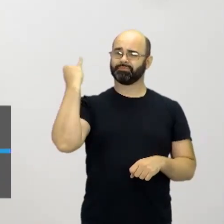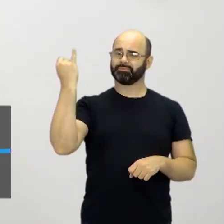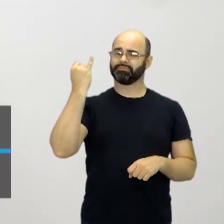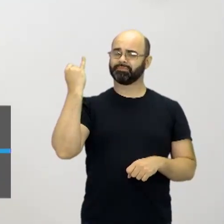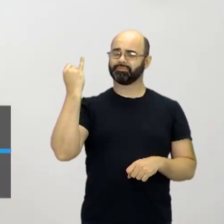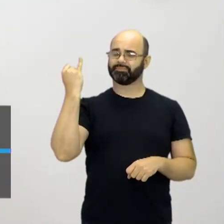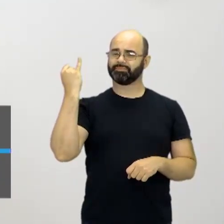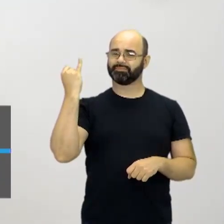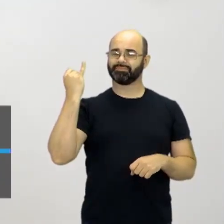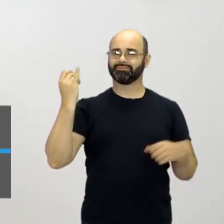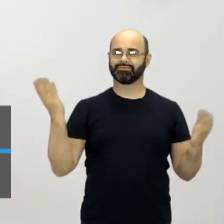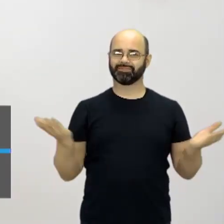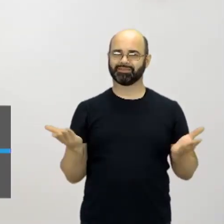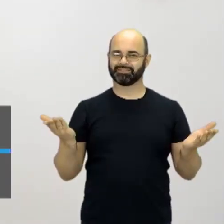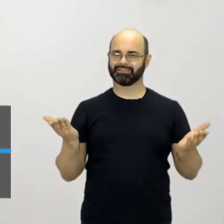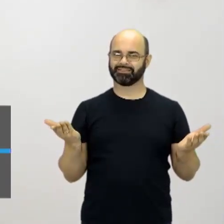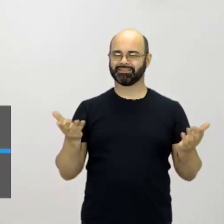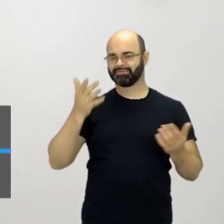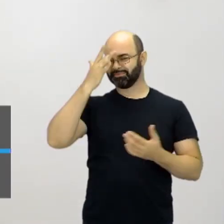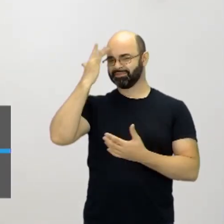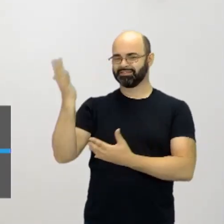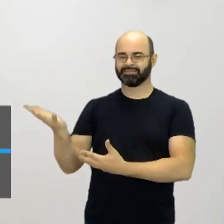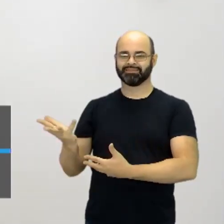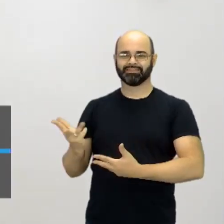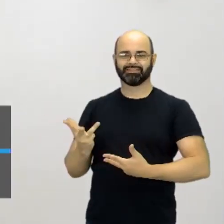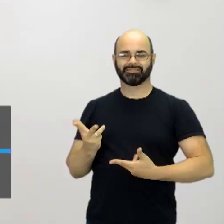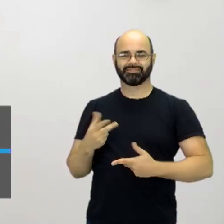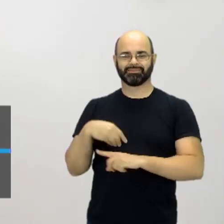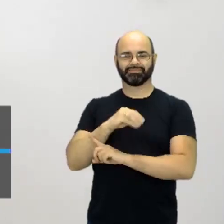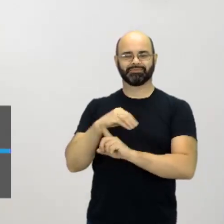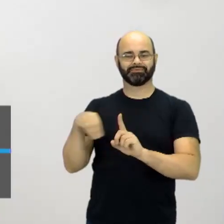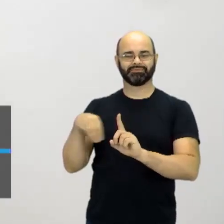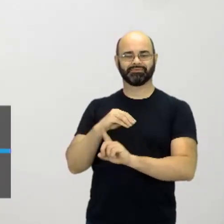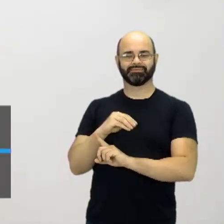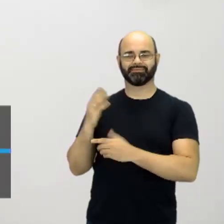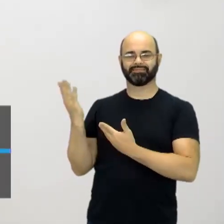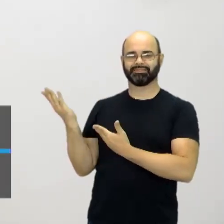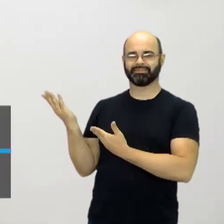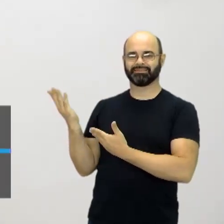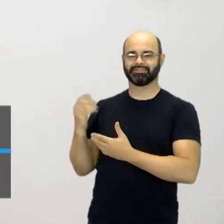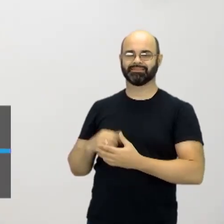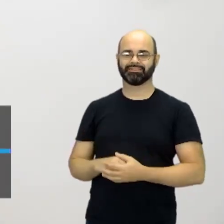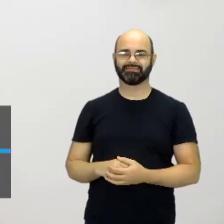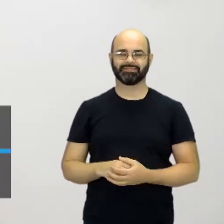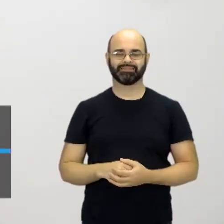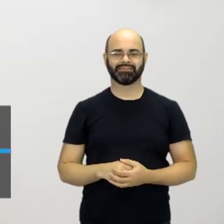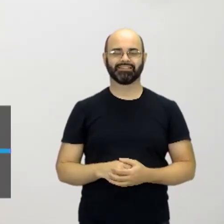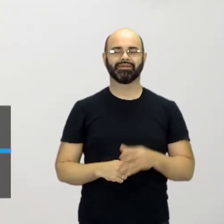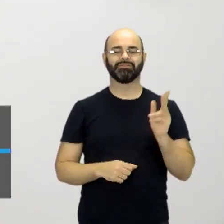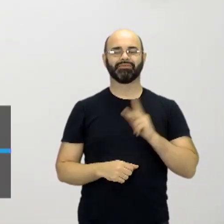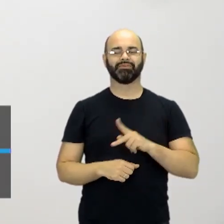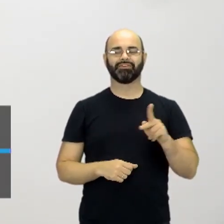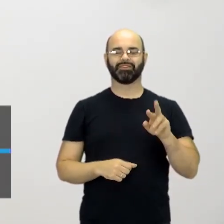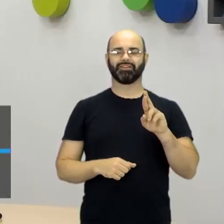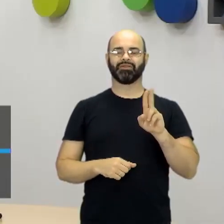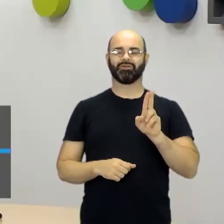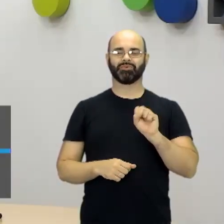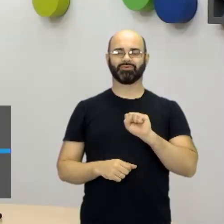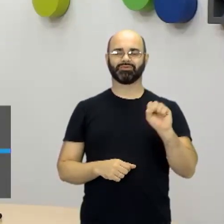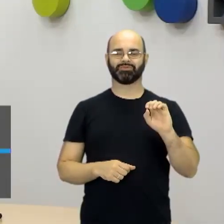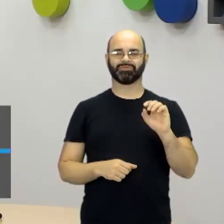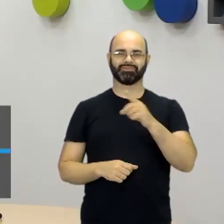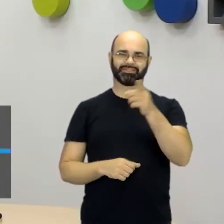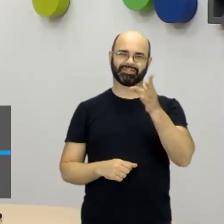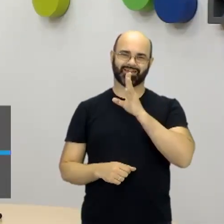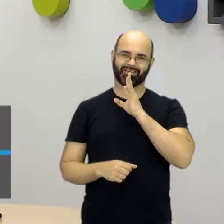eu tenho aqui hoje um convidado muito especial para moderar essa aula que o professor conhecido de vocês aí o professor Antônio Russo Bom